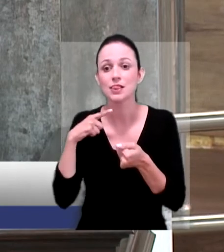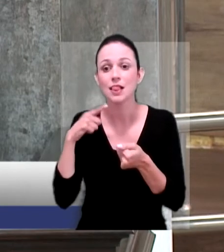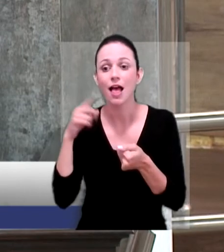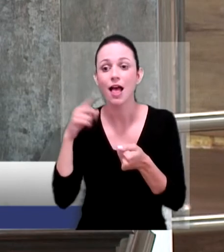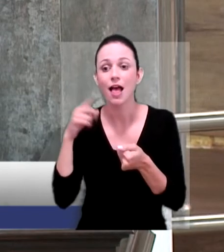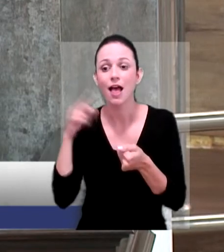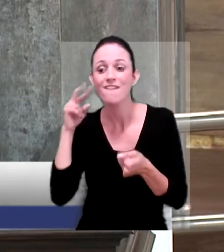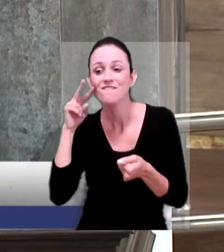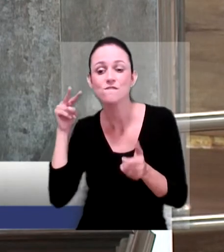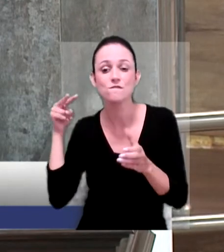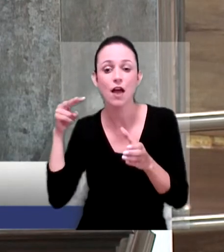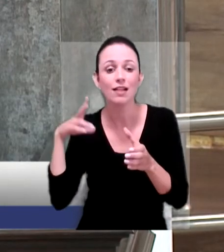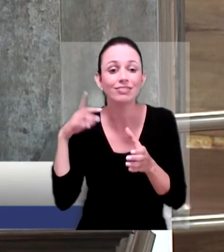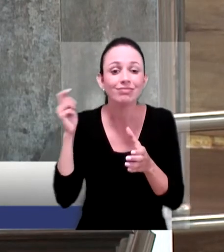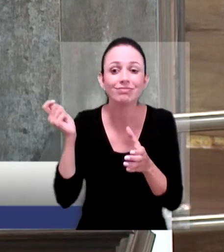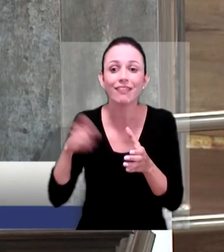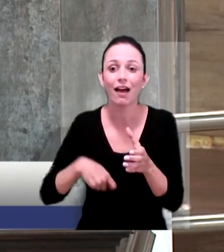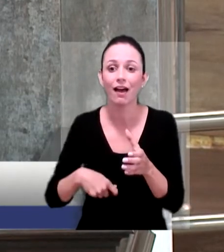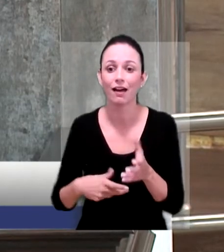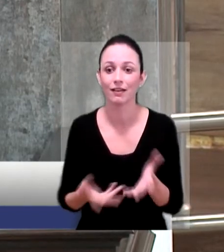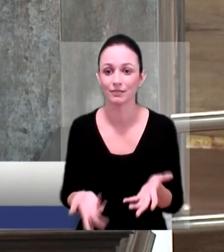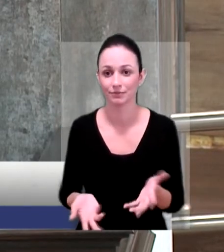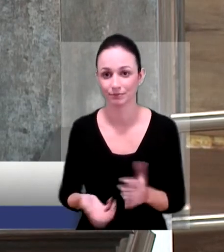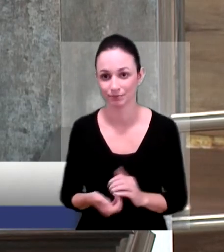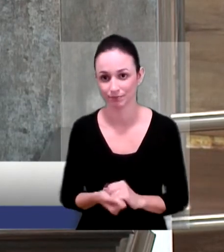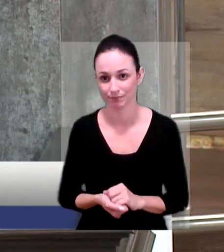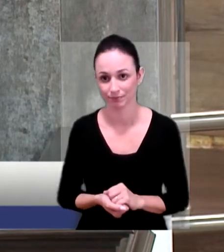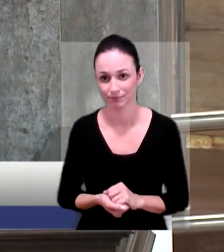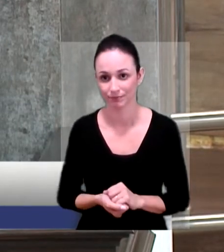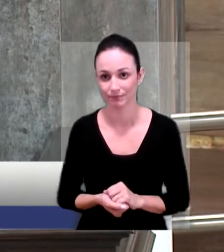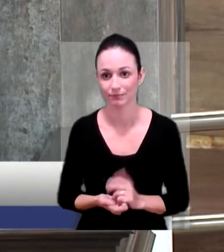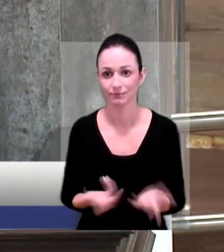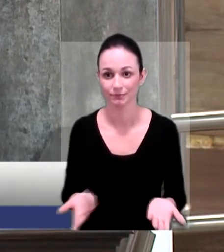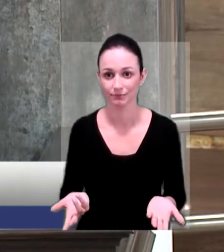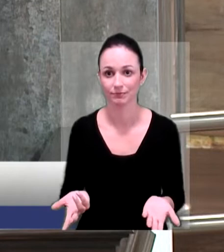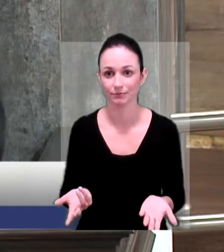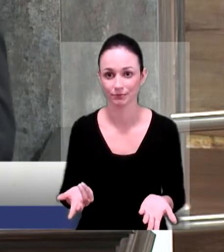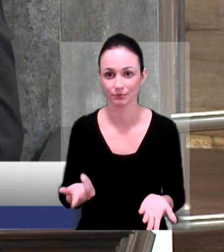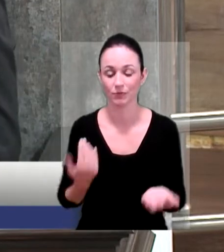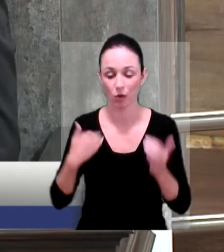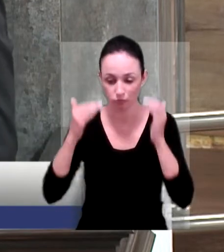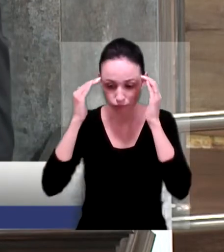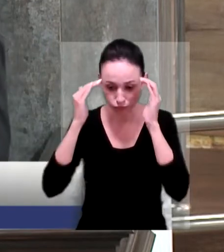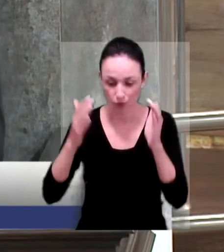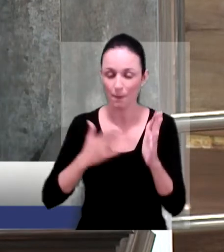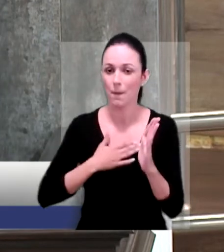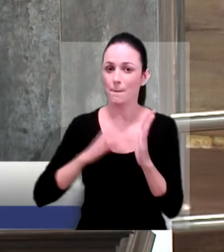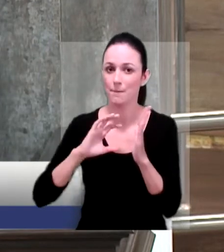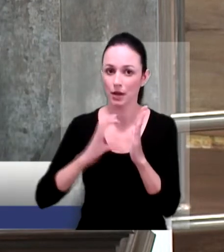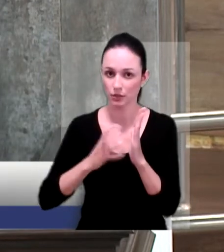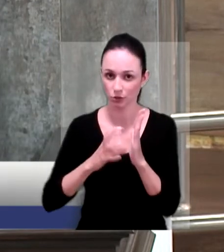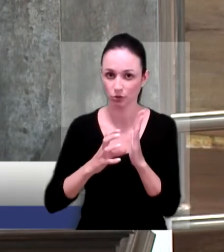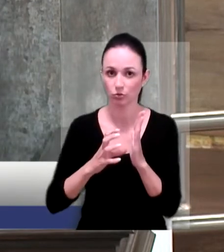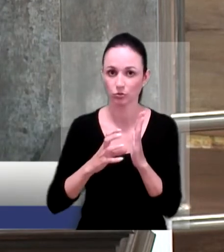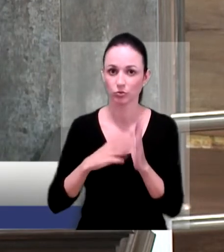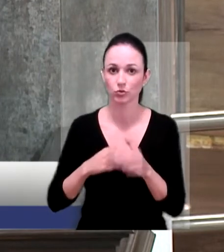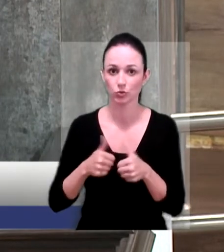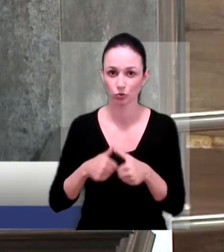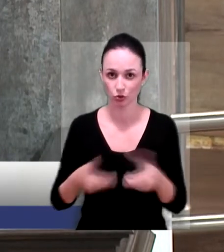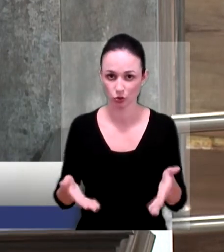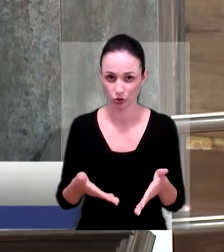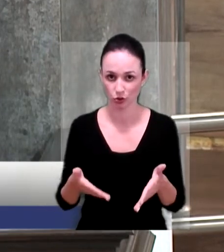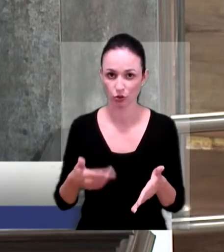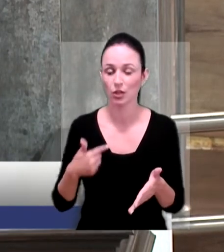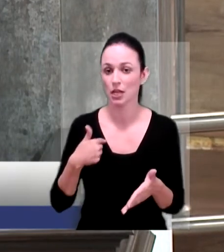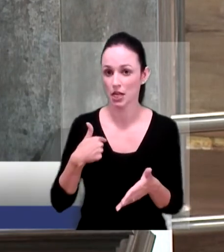Então, fui leal ao meu partido, estou aqui vice-presidente do senhor